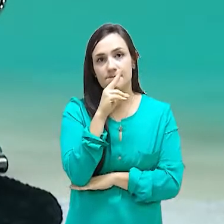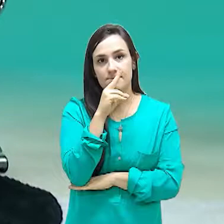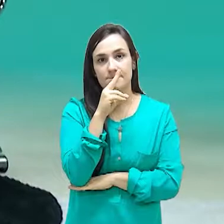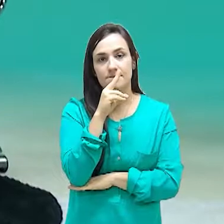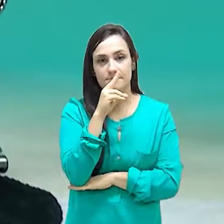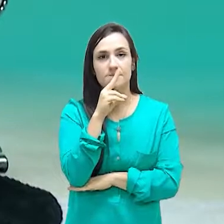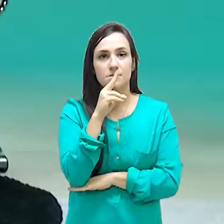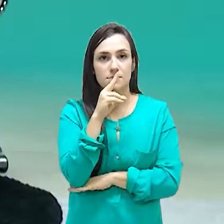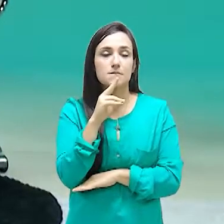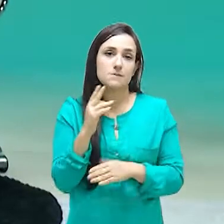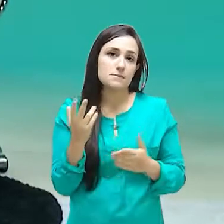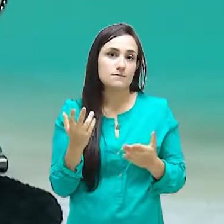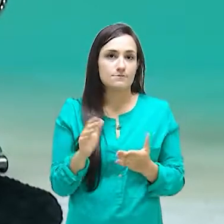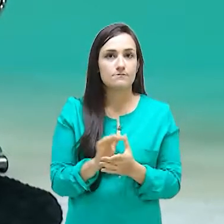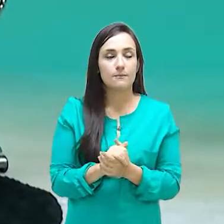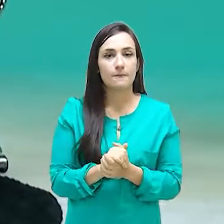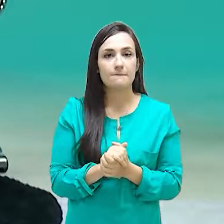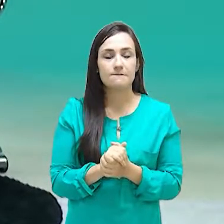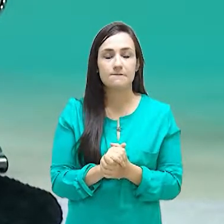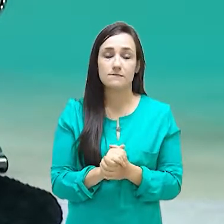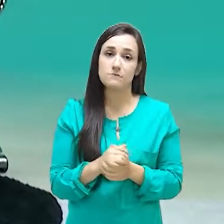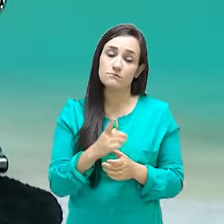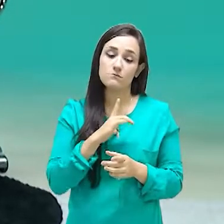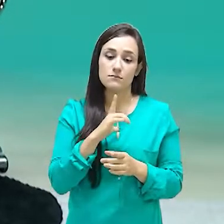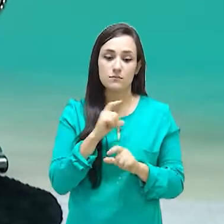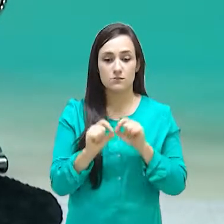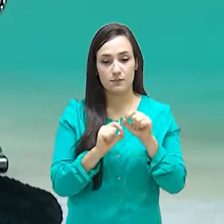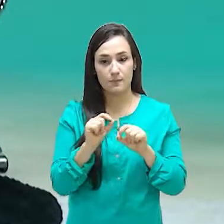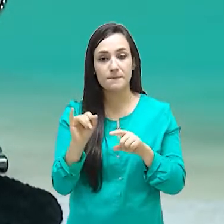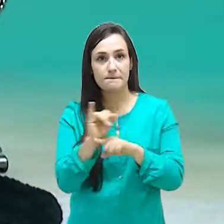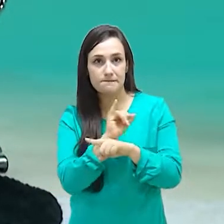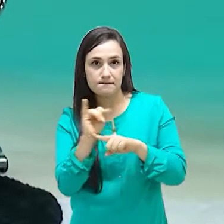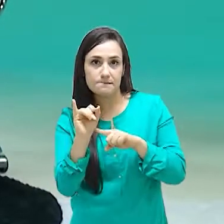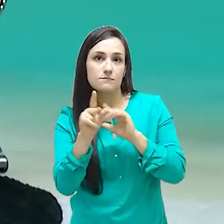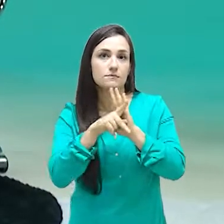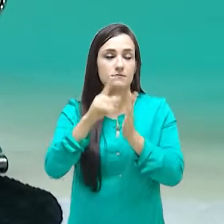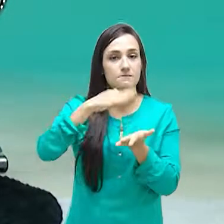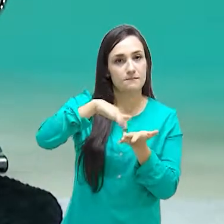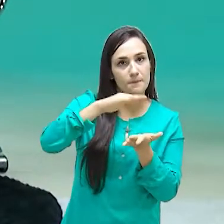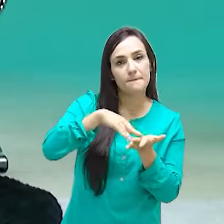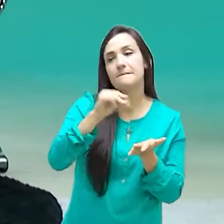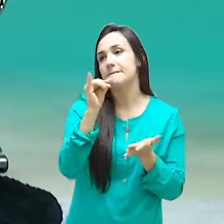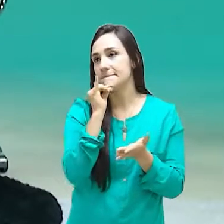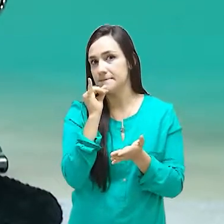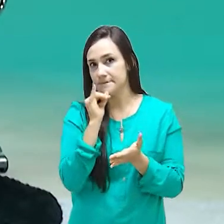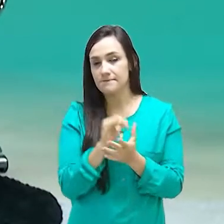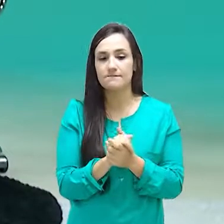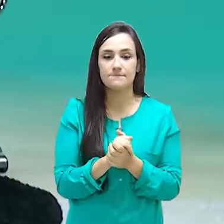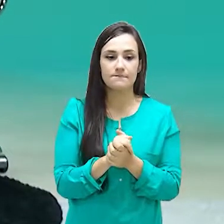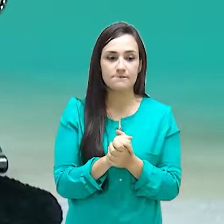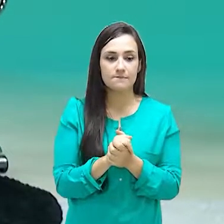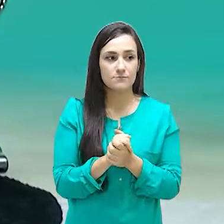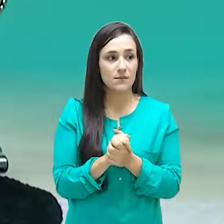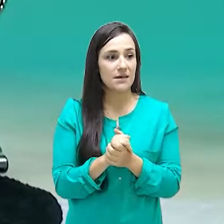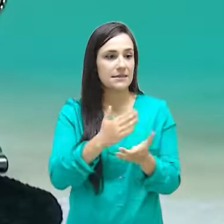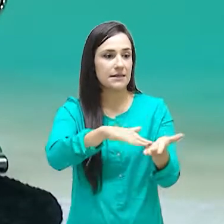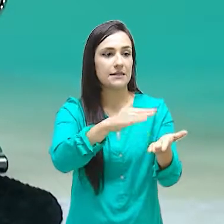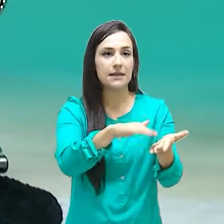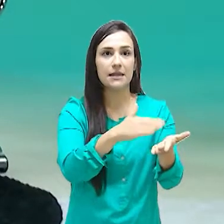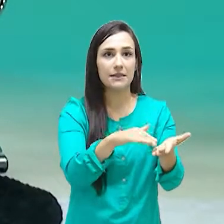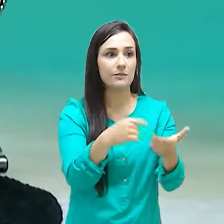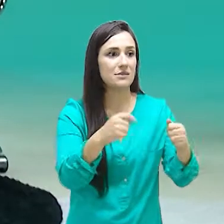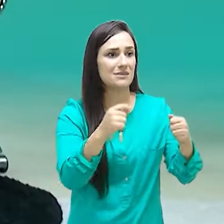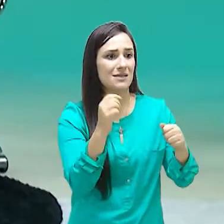conciliar com o trabalho rotineiro, né? Exatamente, tem essa dinâmica da secretaria, que às vezes surgem outras